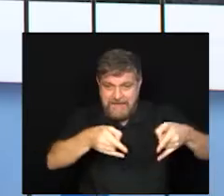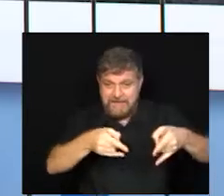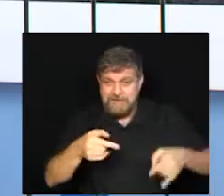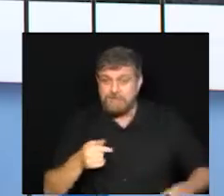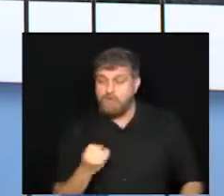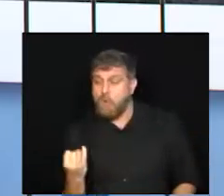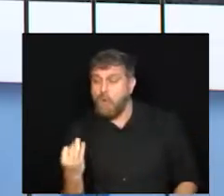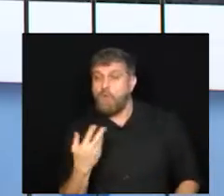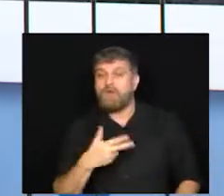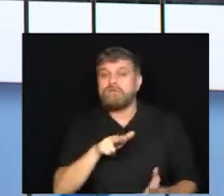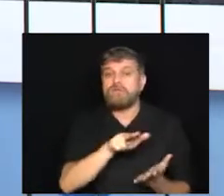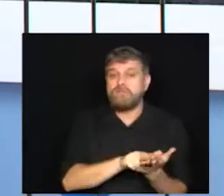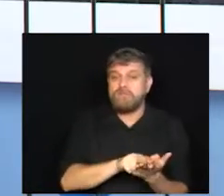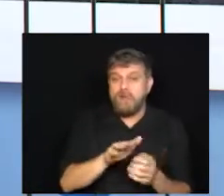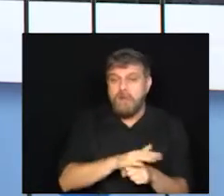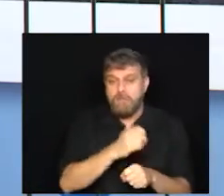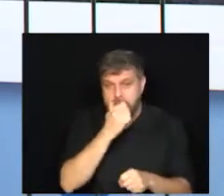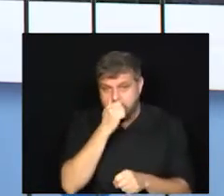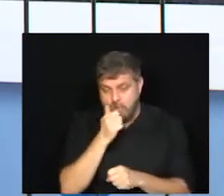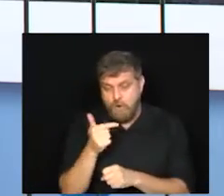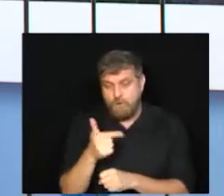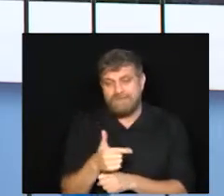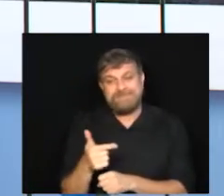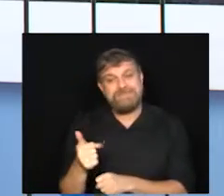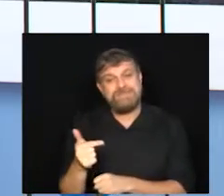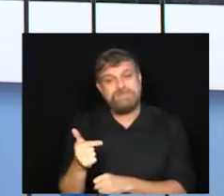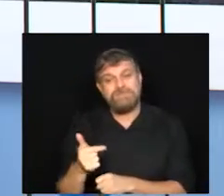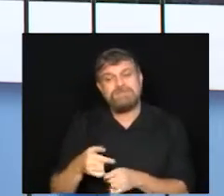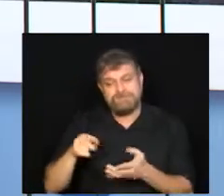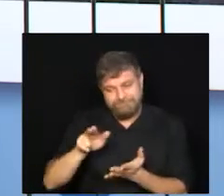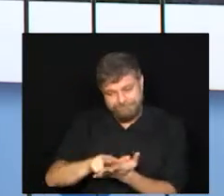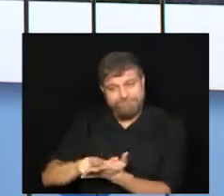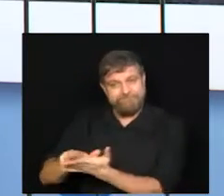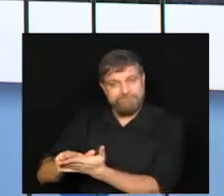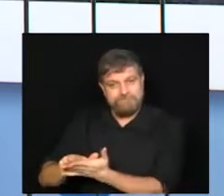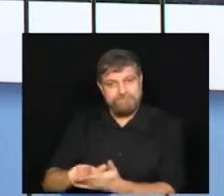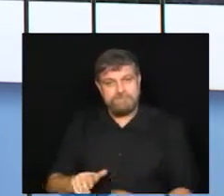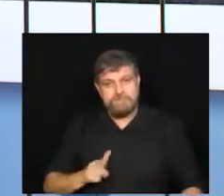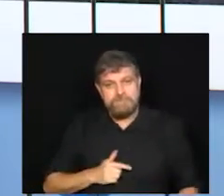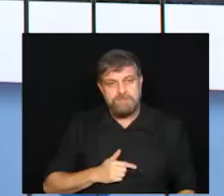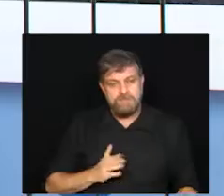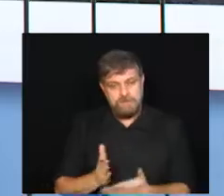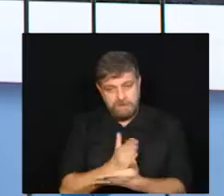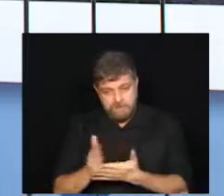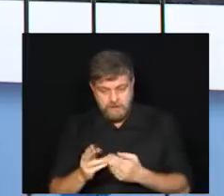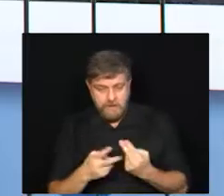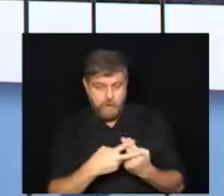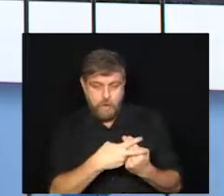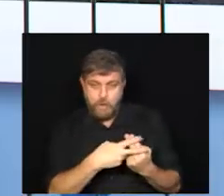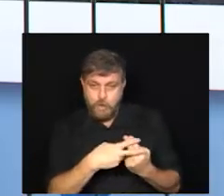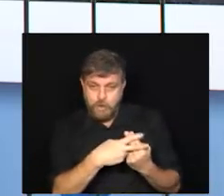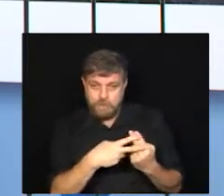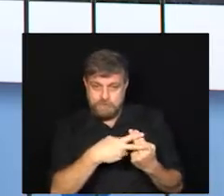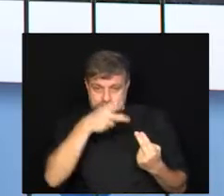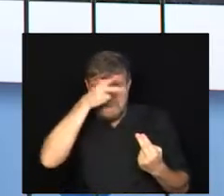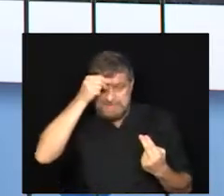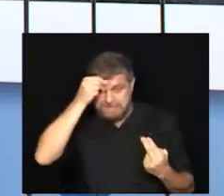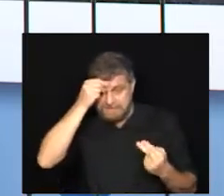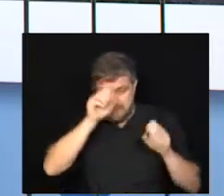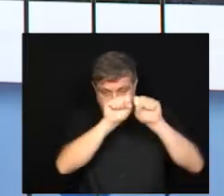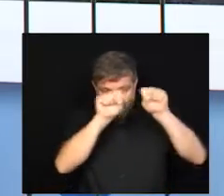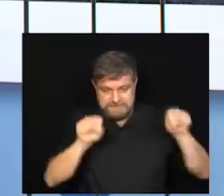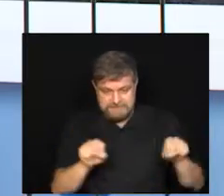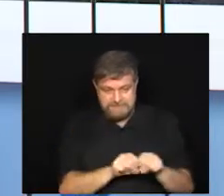quais 212 estavam ocupados. E a divisão é a seguinte: no SUS municipal, que é a rede Mário